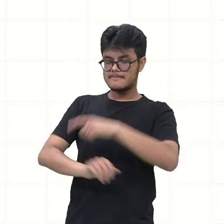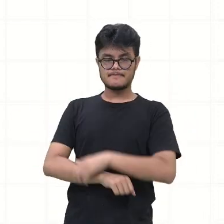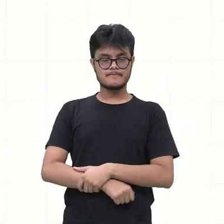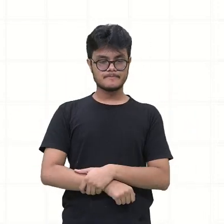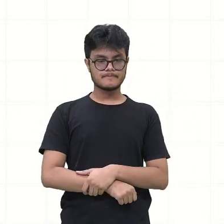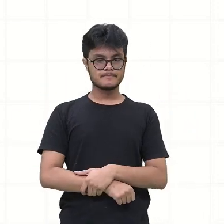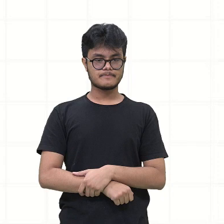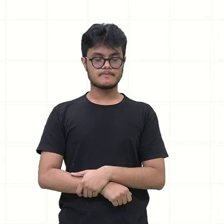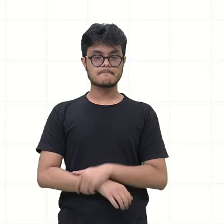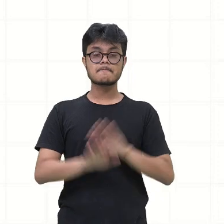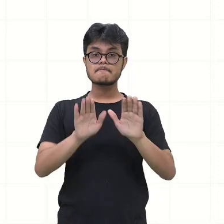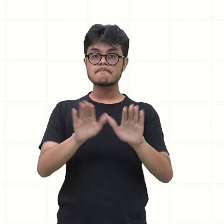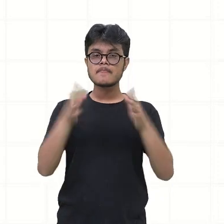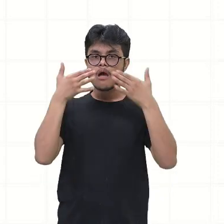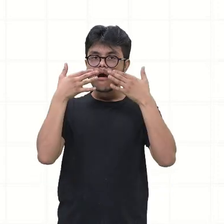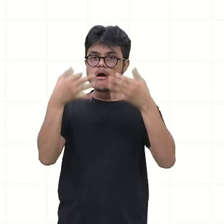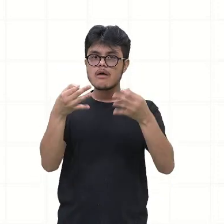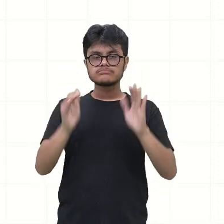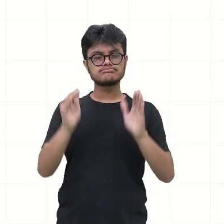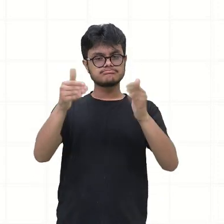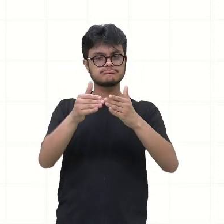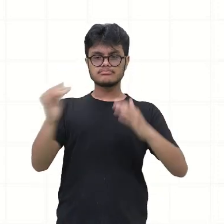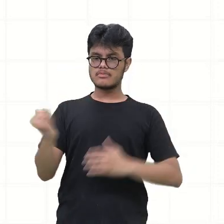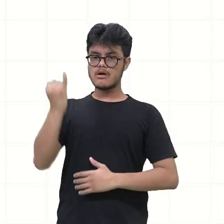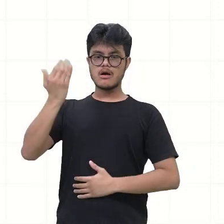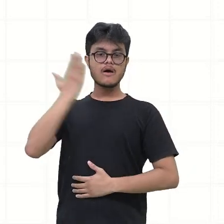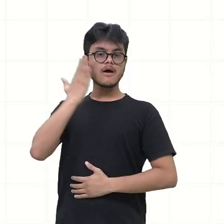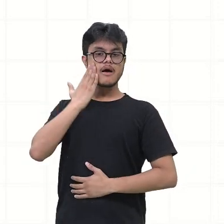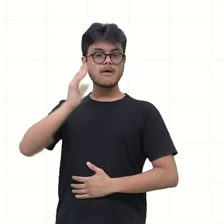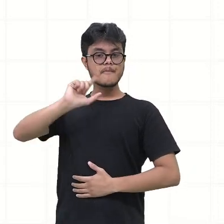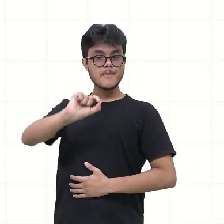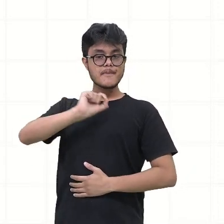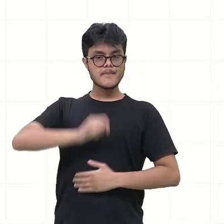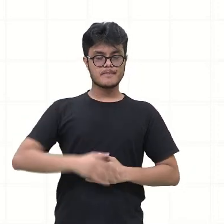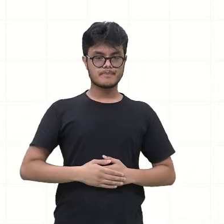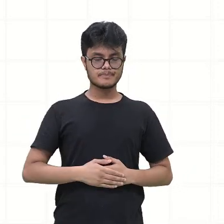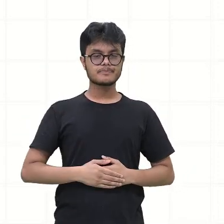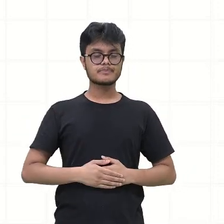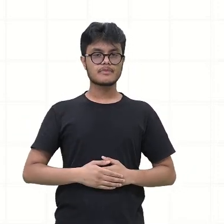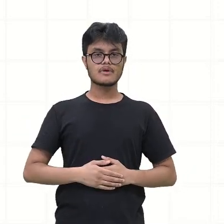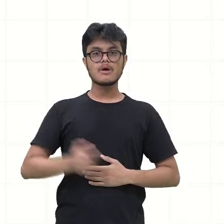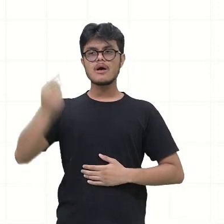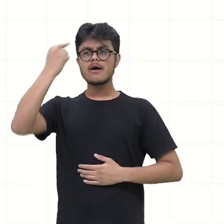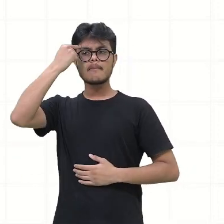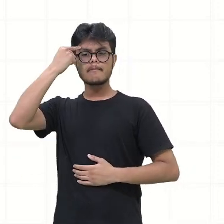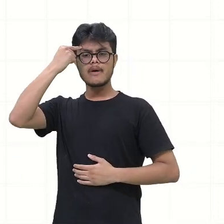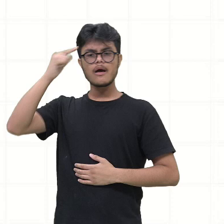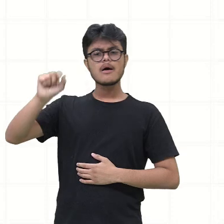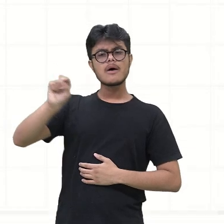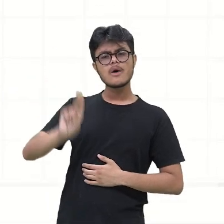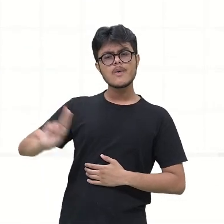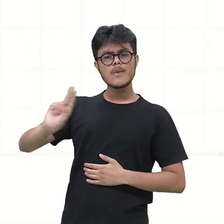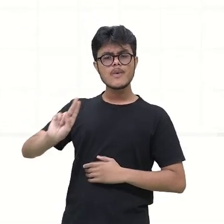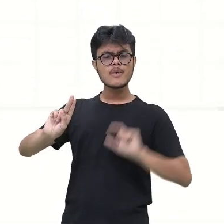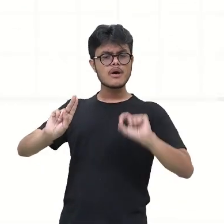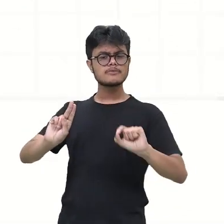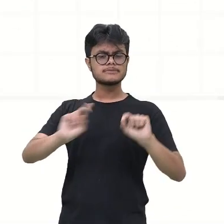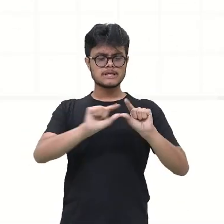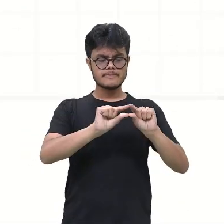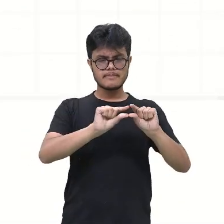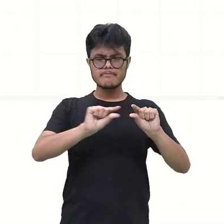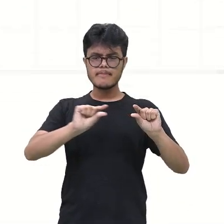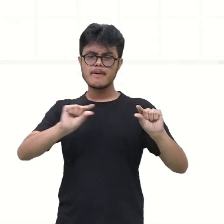Uma observação importante agora, usando a ideia lá da reta numérica,